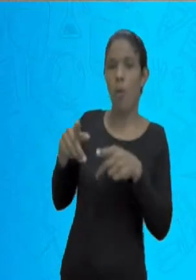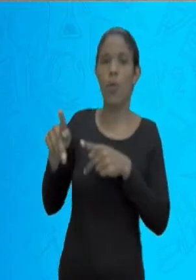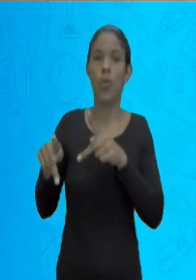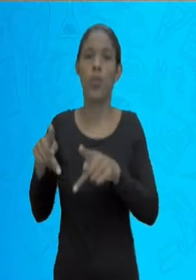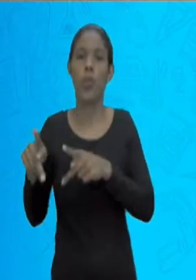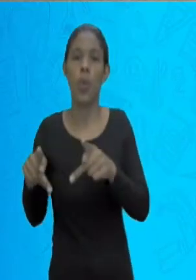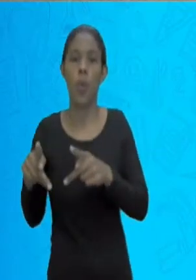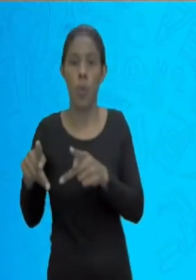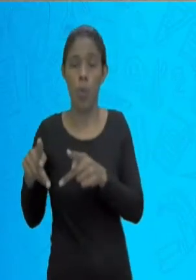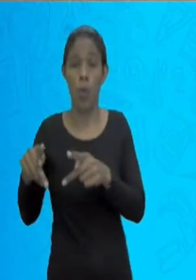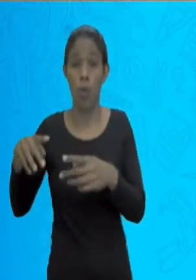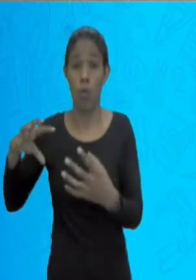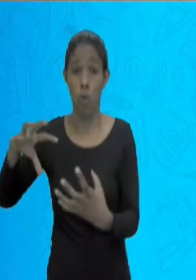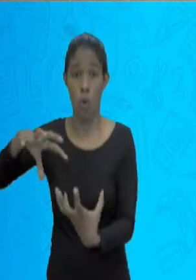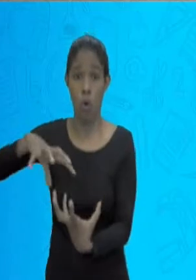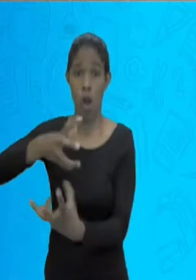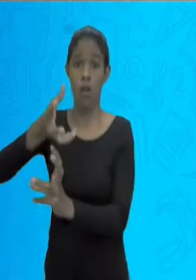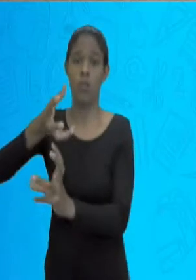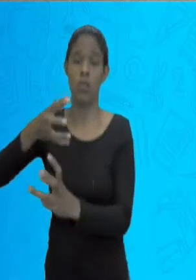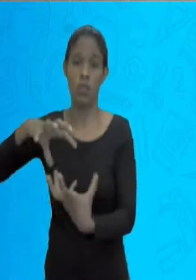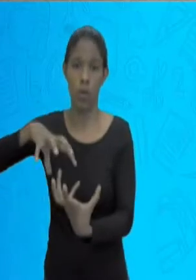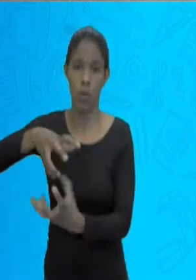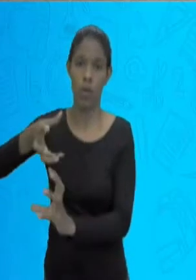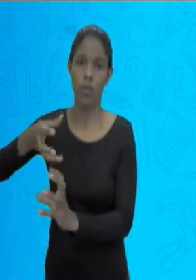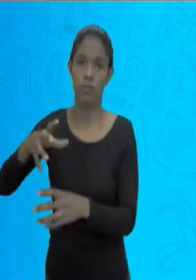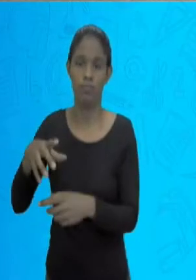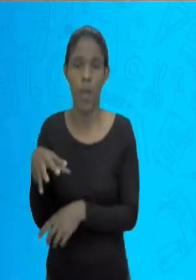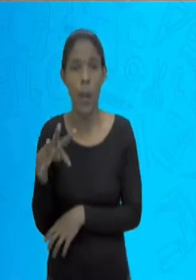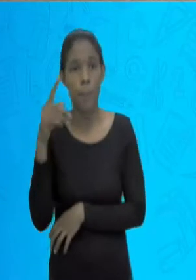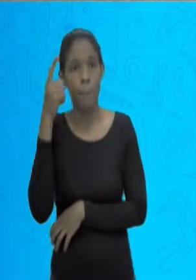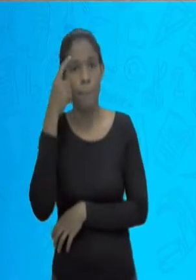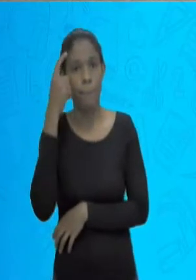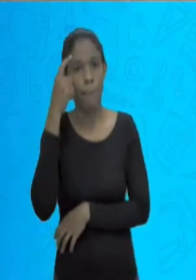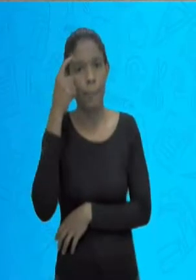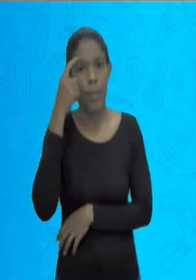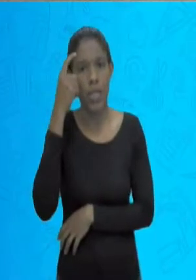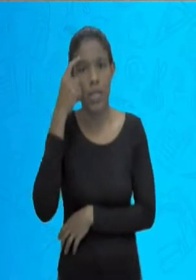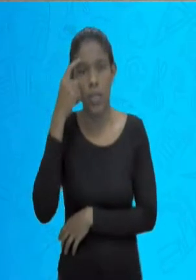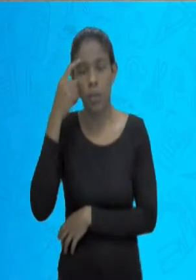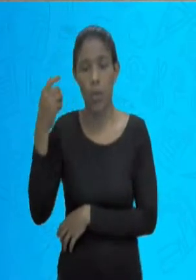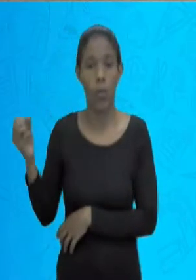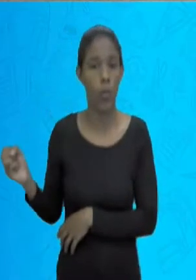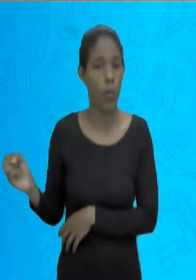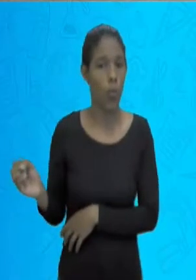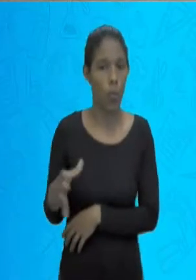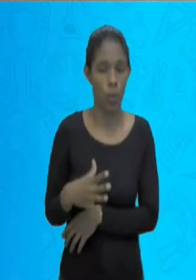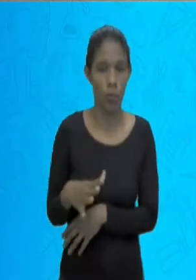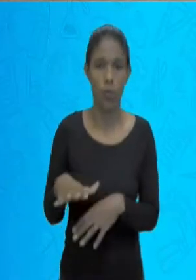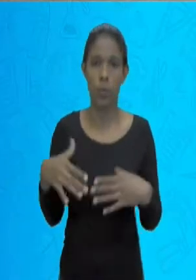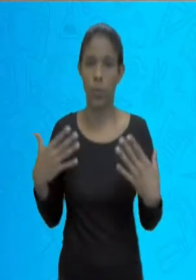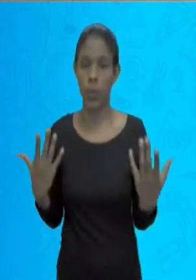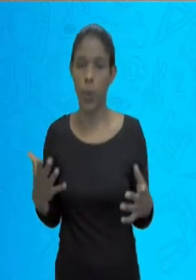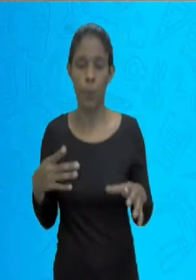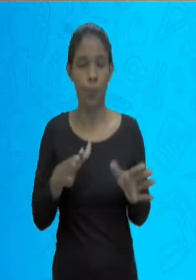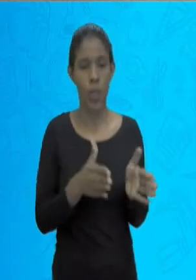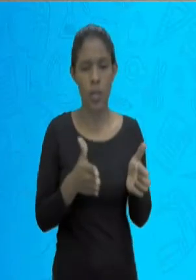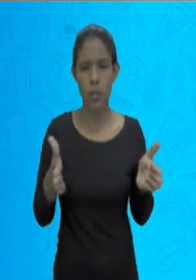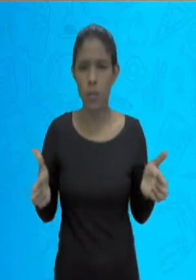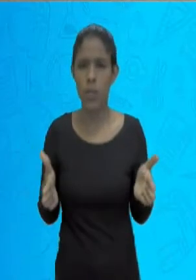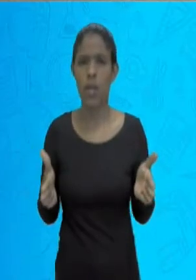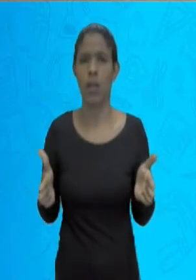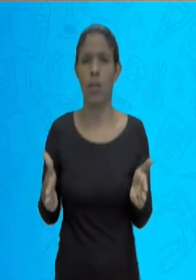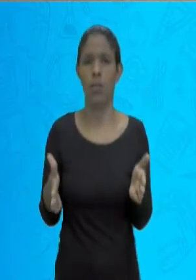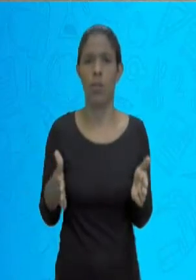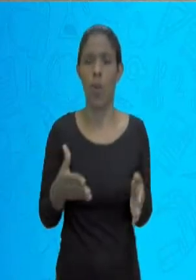destes revolucionários, os pensamentos iluministas. Nesse tempo, a figura de um jovem